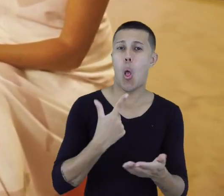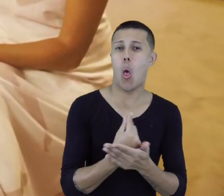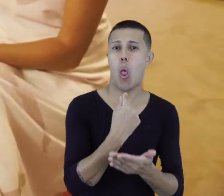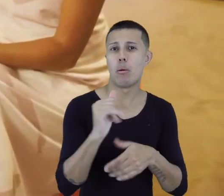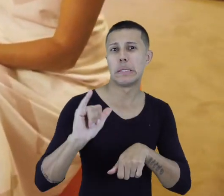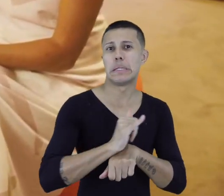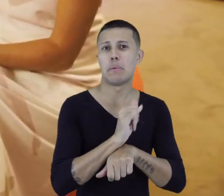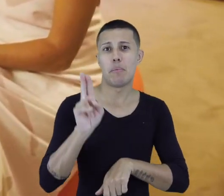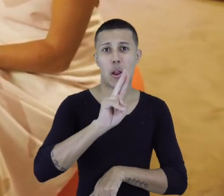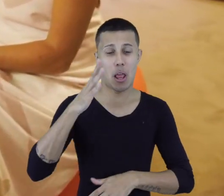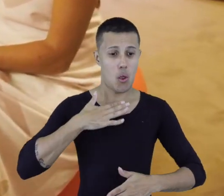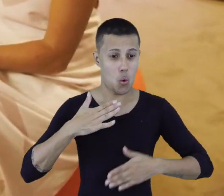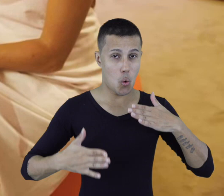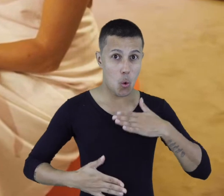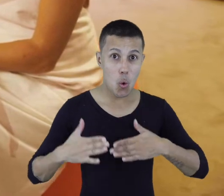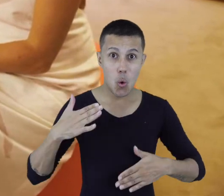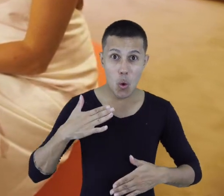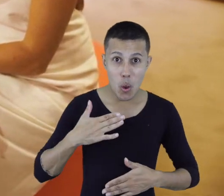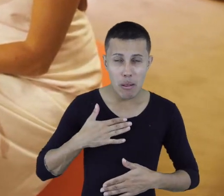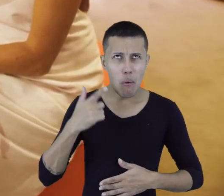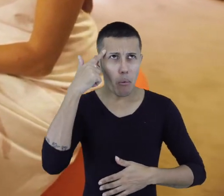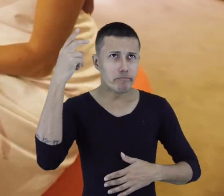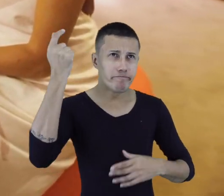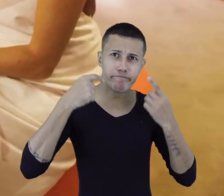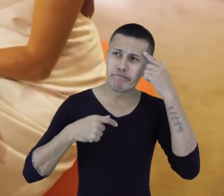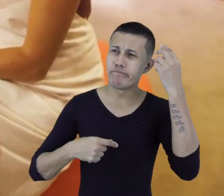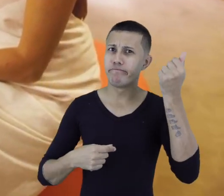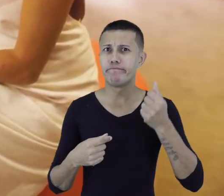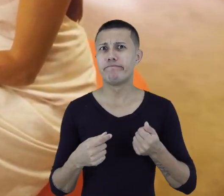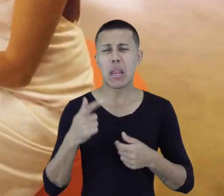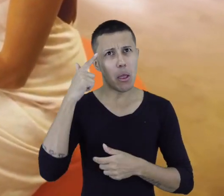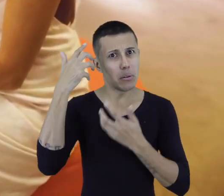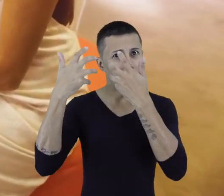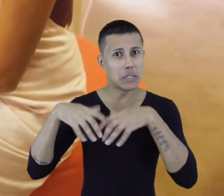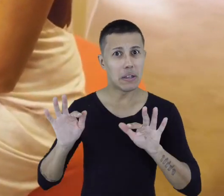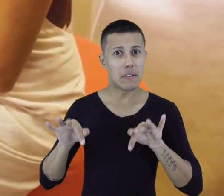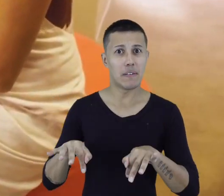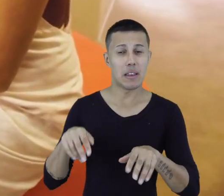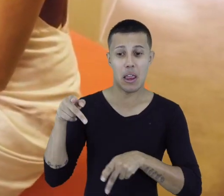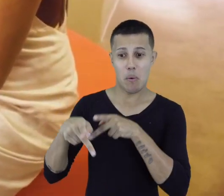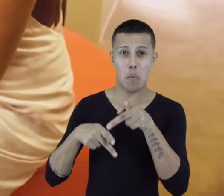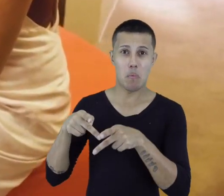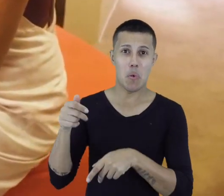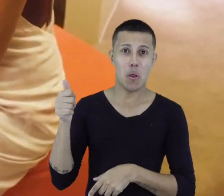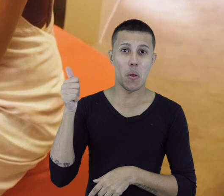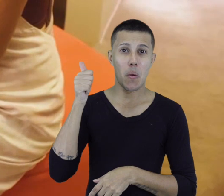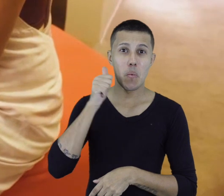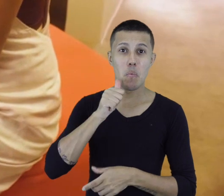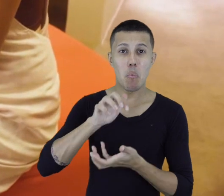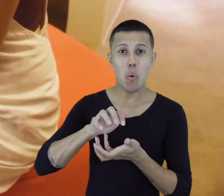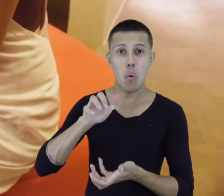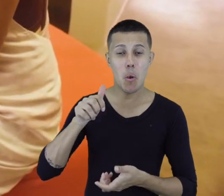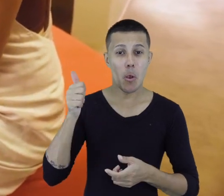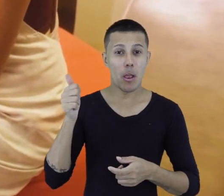compra para ser usada no corpo. Então, esses foram insights assim que vieram muito forte. E para finalizar, nós somos uma população que envelhece, né? Falando de